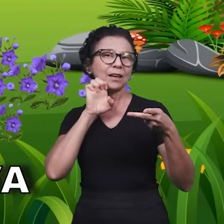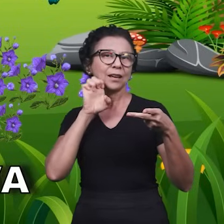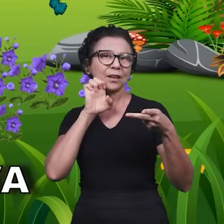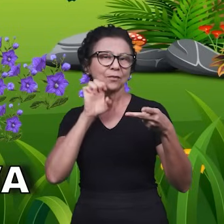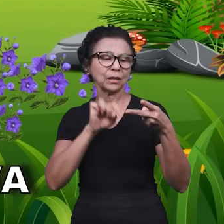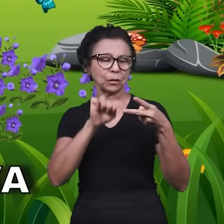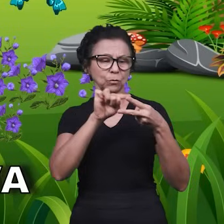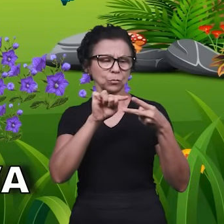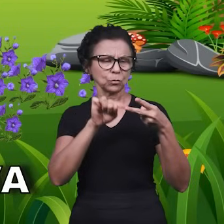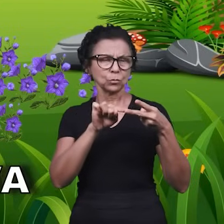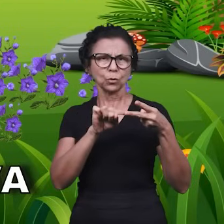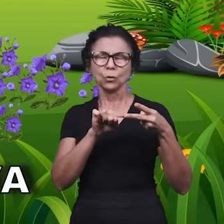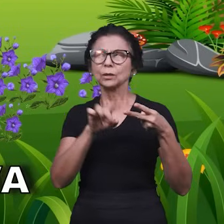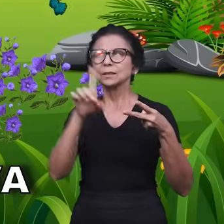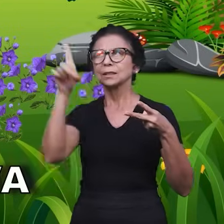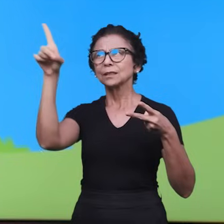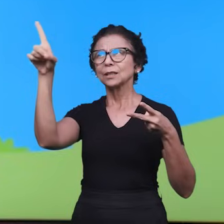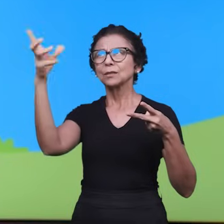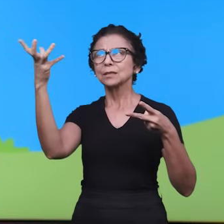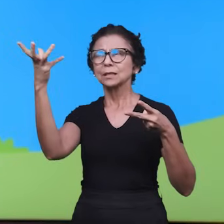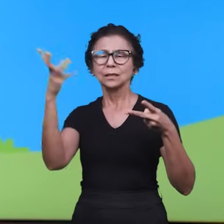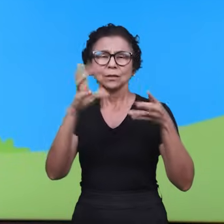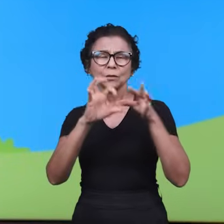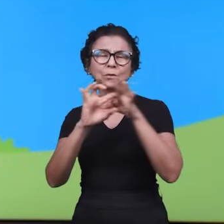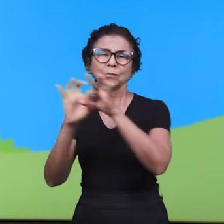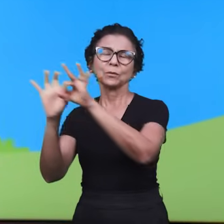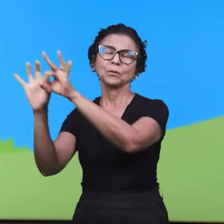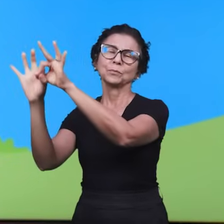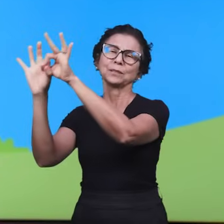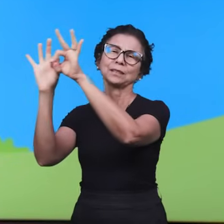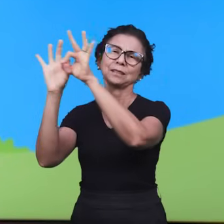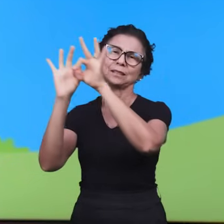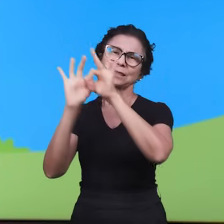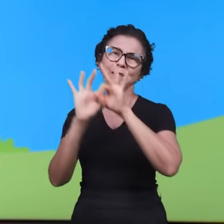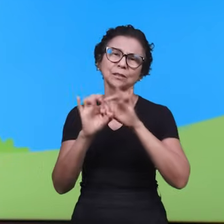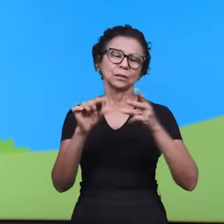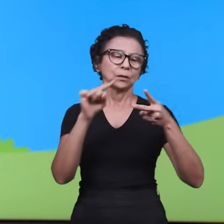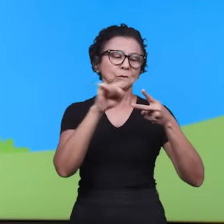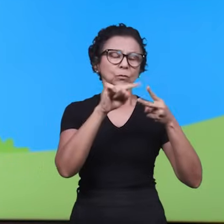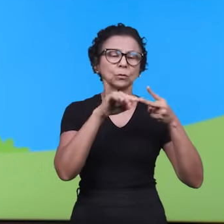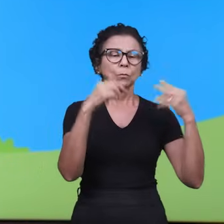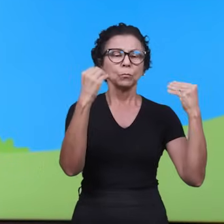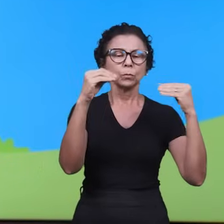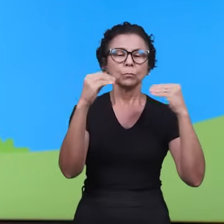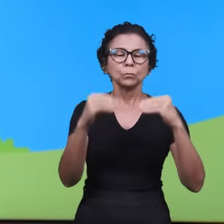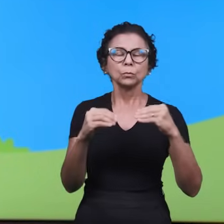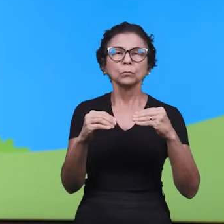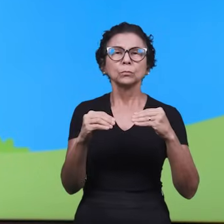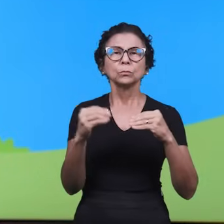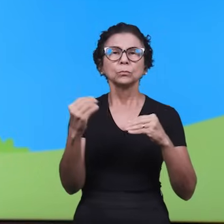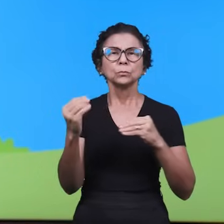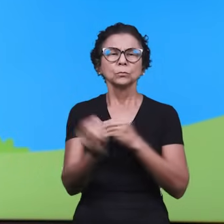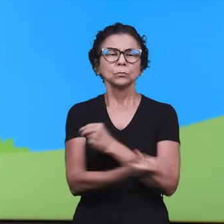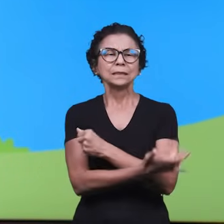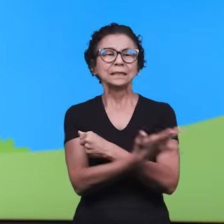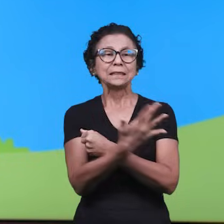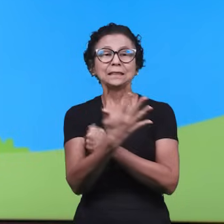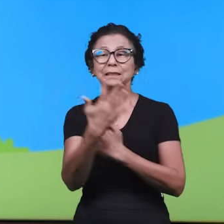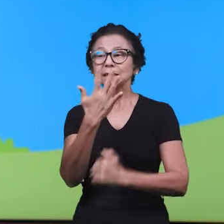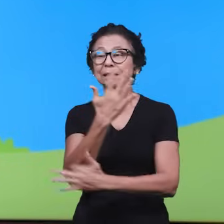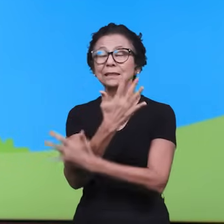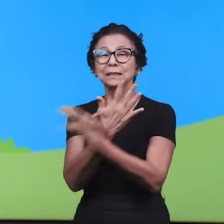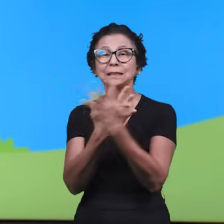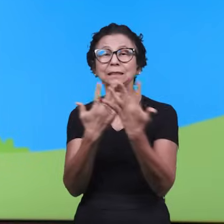sempre em comunhão com Deus. Então Deus os colocou para morar em um lindo jardim, o Éden,